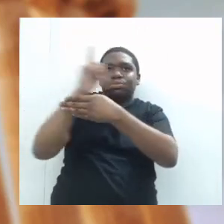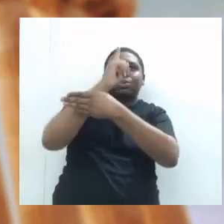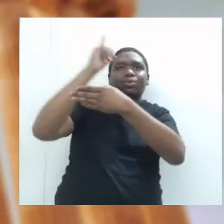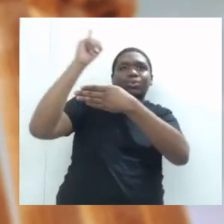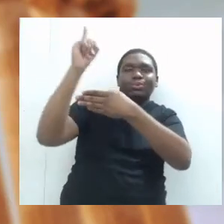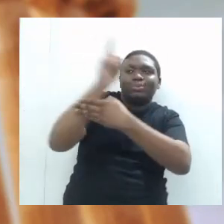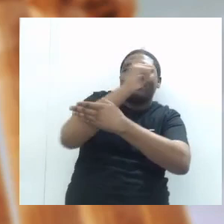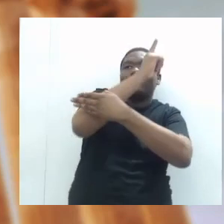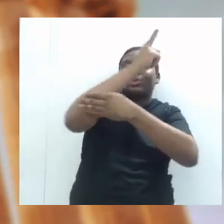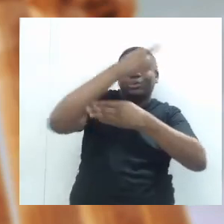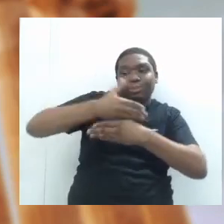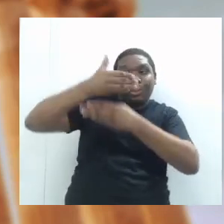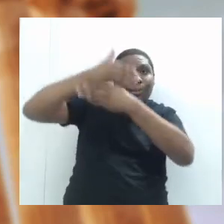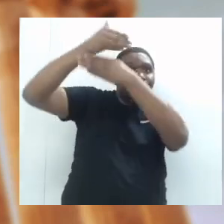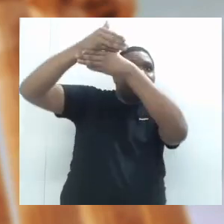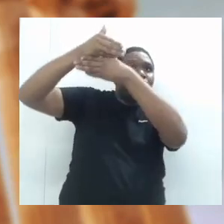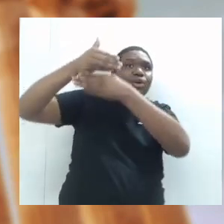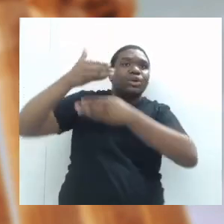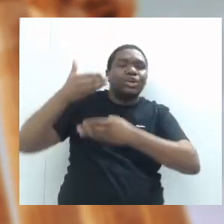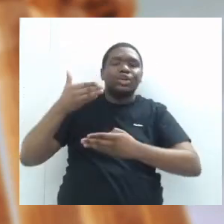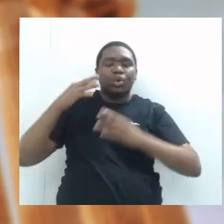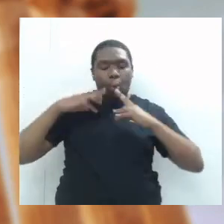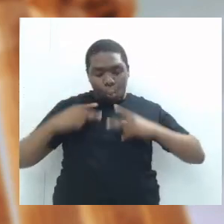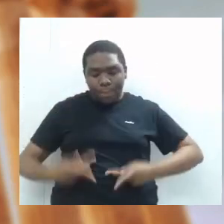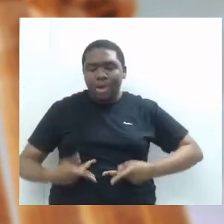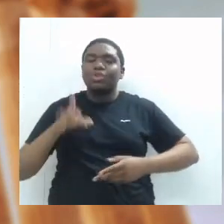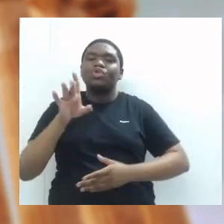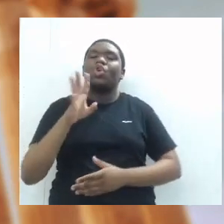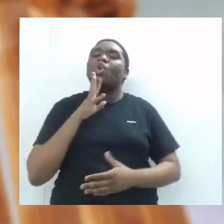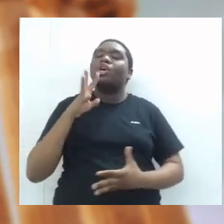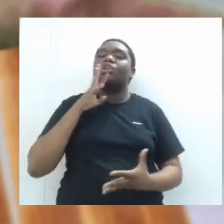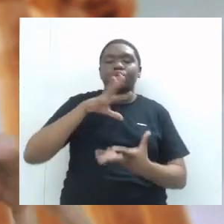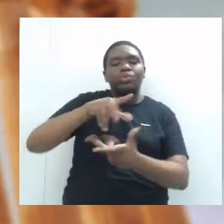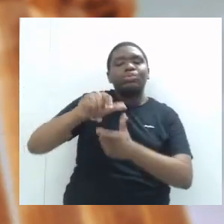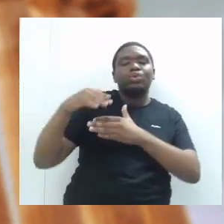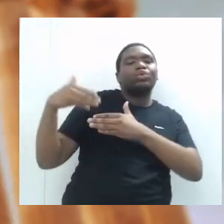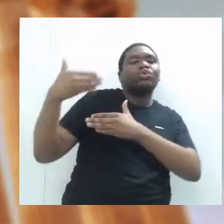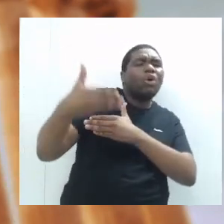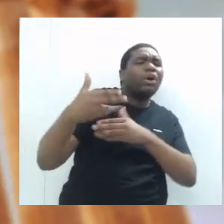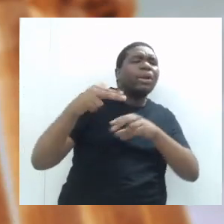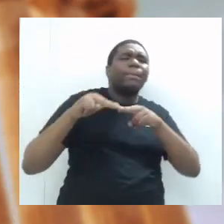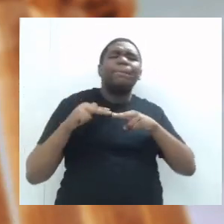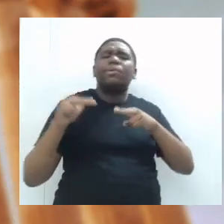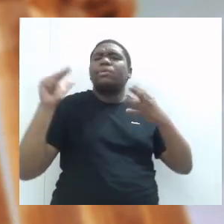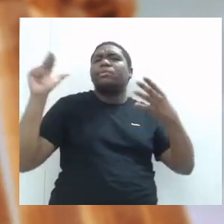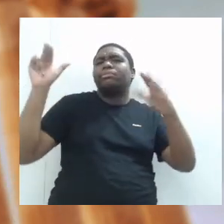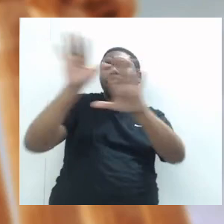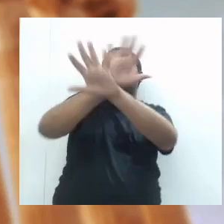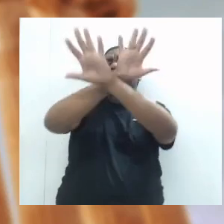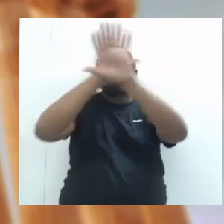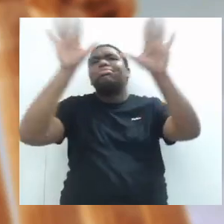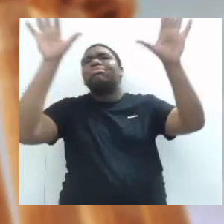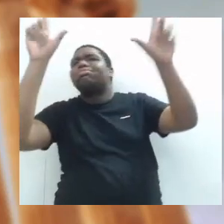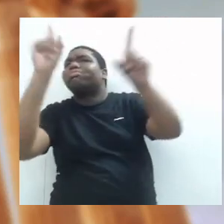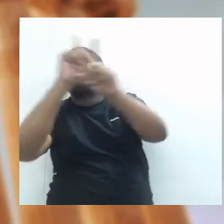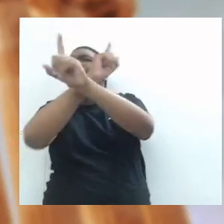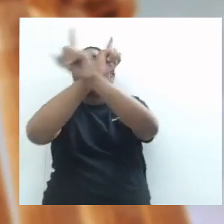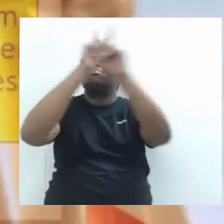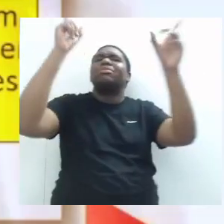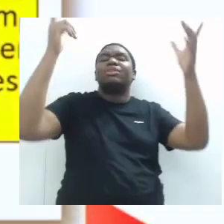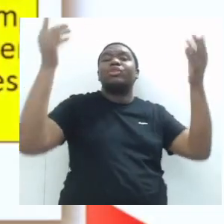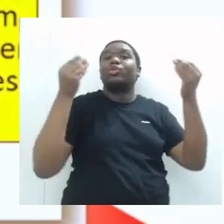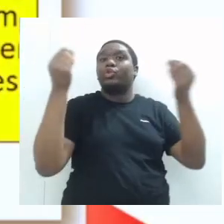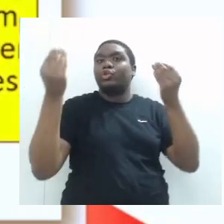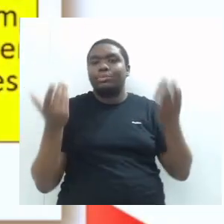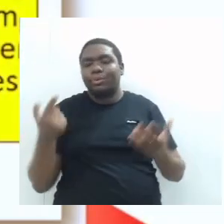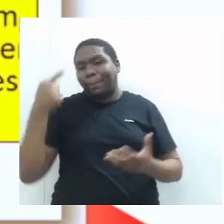ali acorrentados só conhecem um mundo exterior através daquelas sombras. E vamos adiante. Continuando,